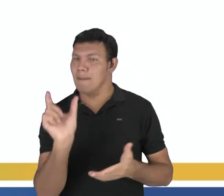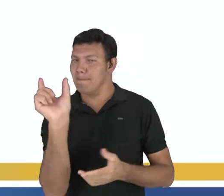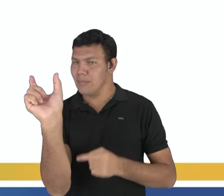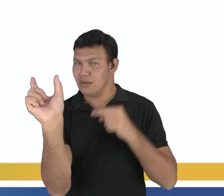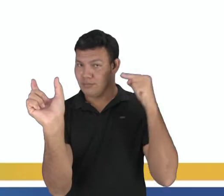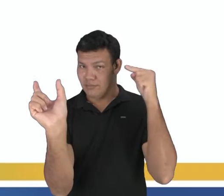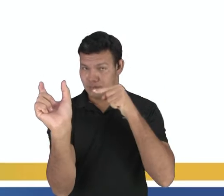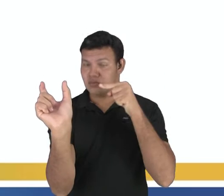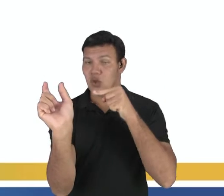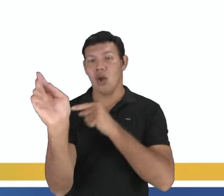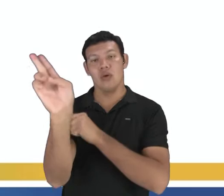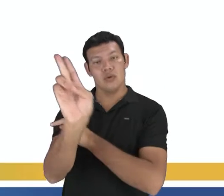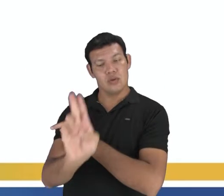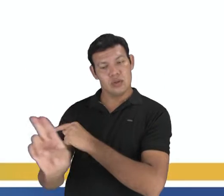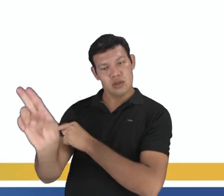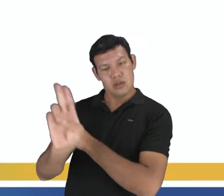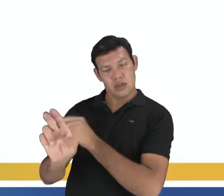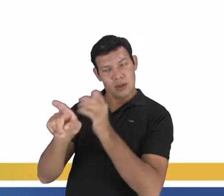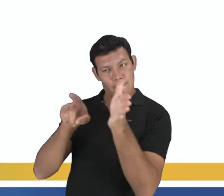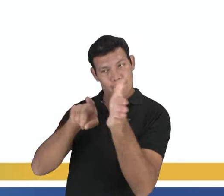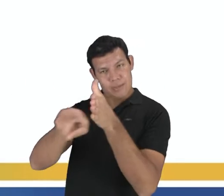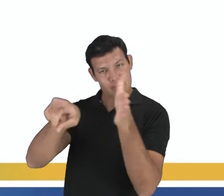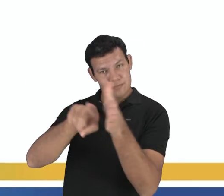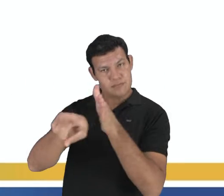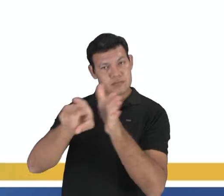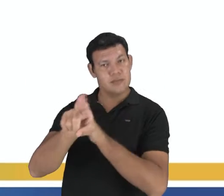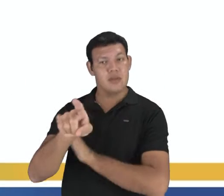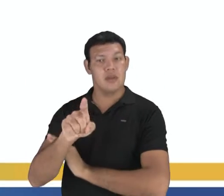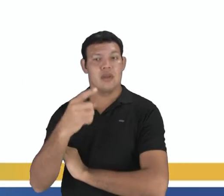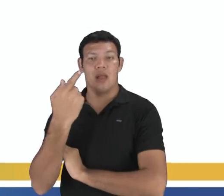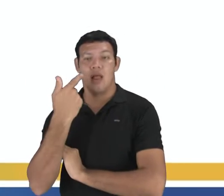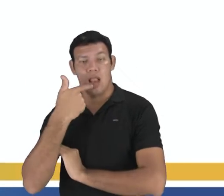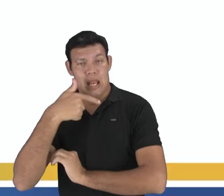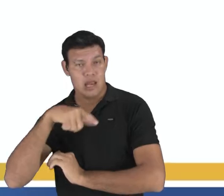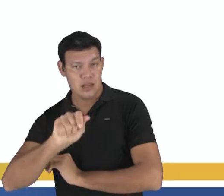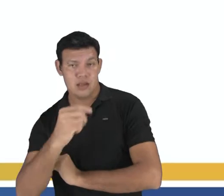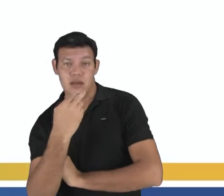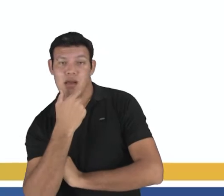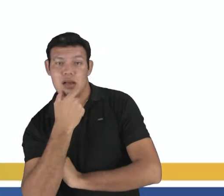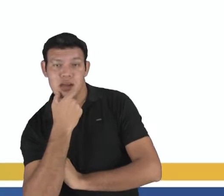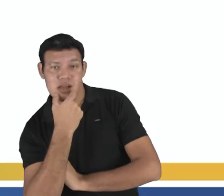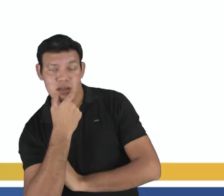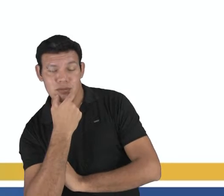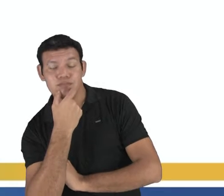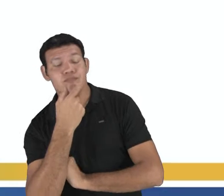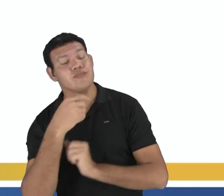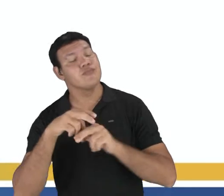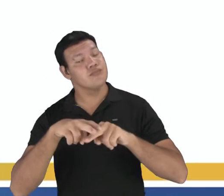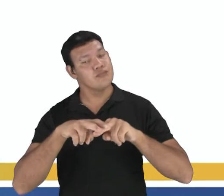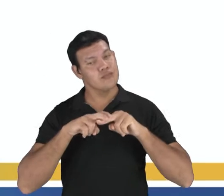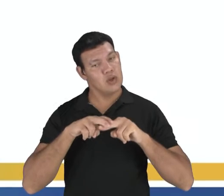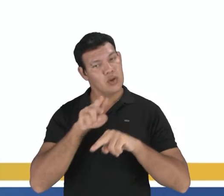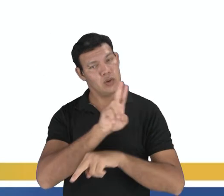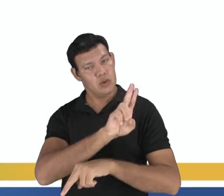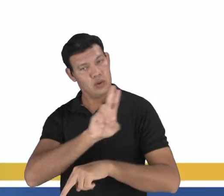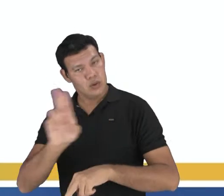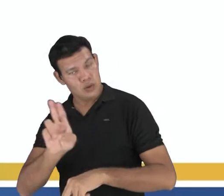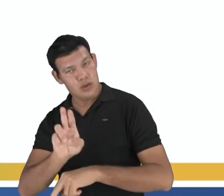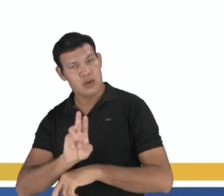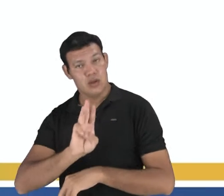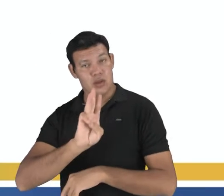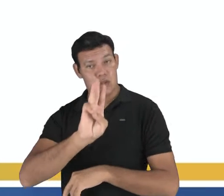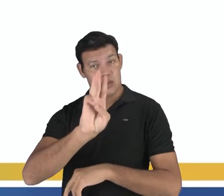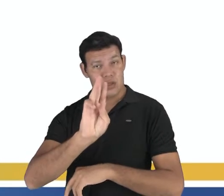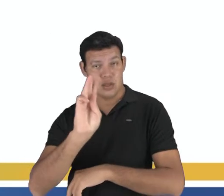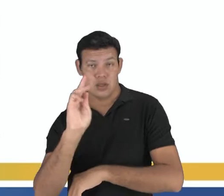palavras são geralmente usadas para fazer perguntas em inglês por isso por isso o nome do Blade question